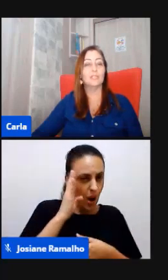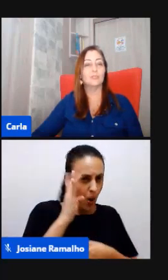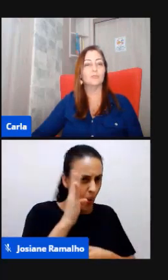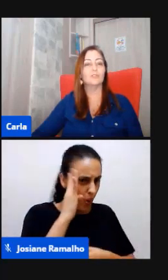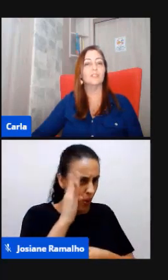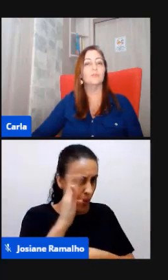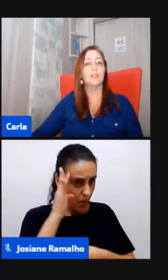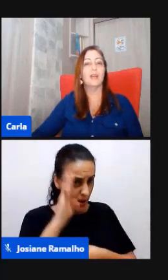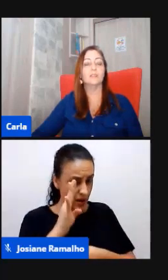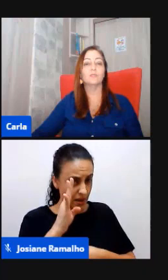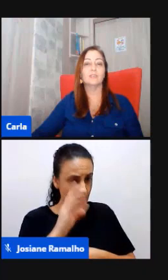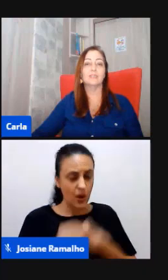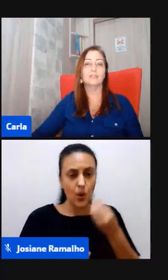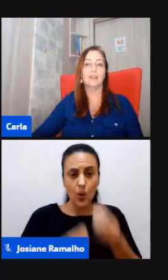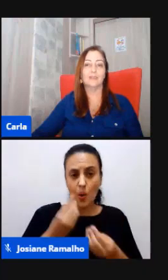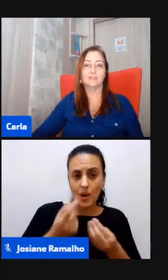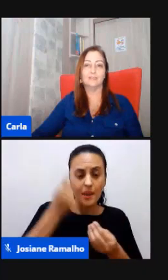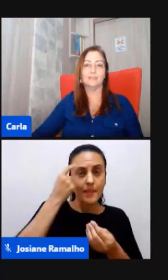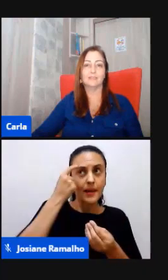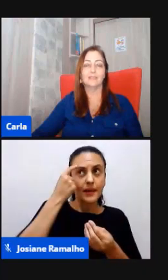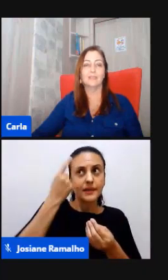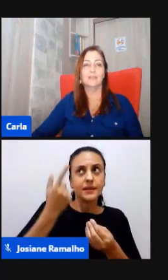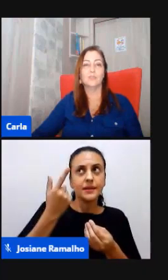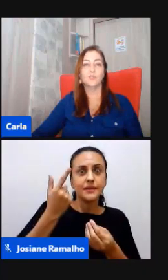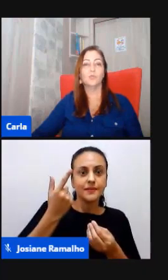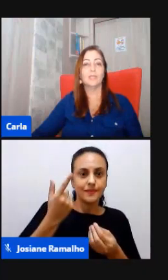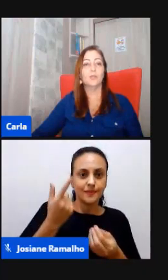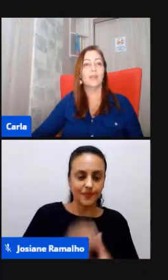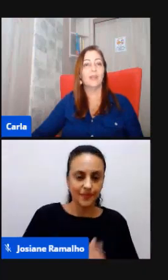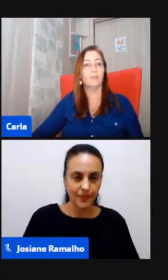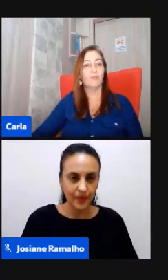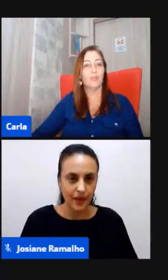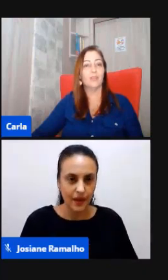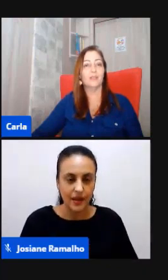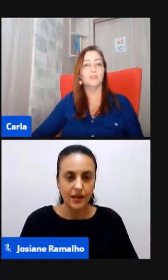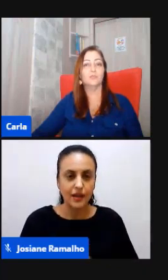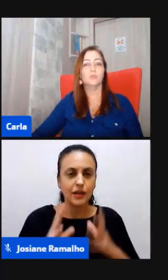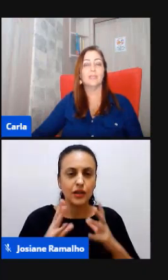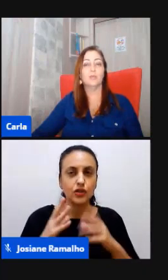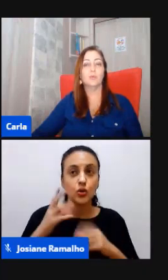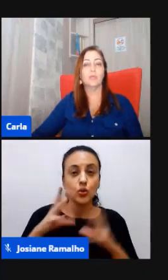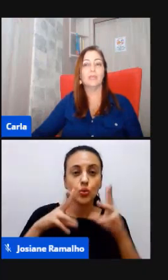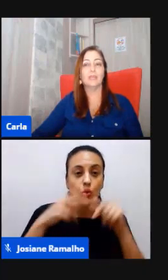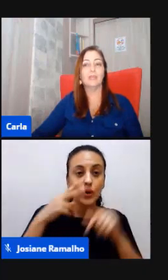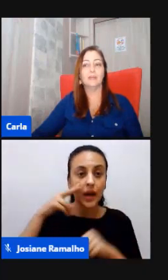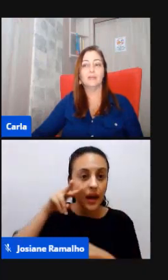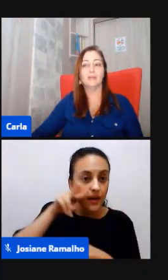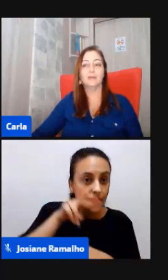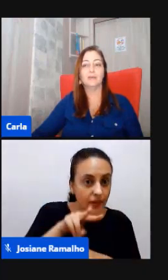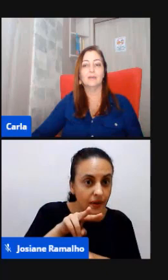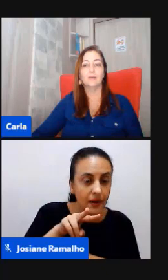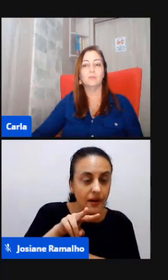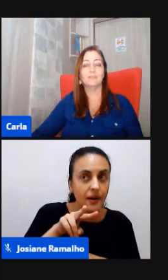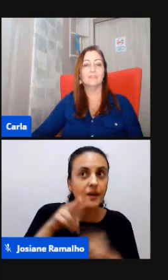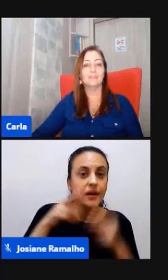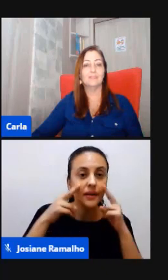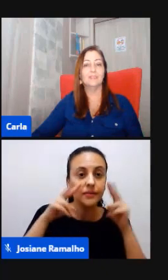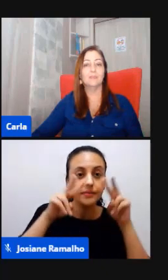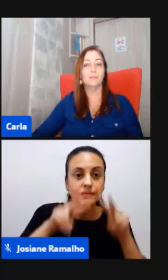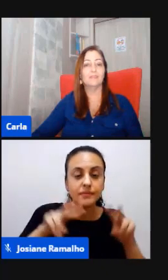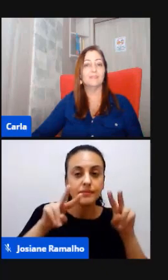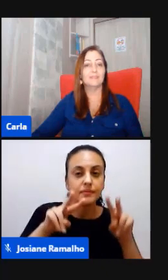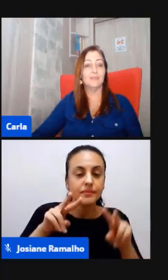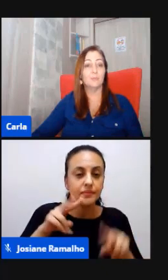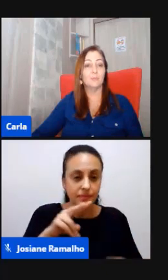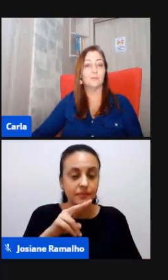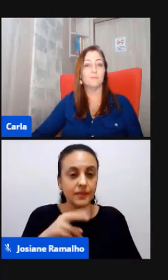dos signos, dos significados que ela traz, de tudo aquilo que ela vê, de tudo aquilo que ela